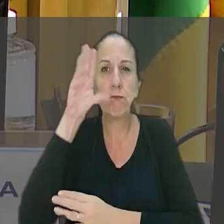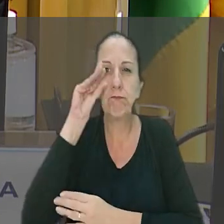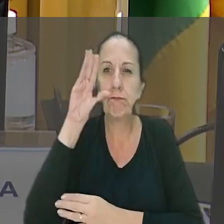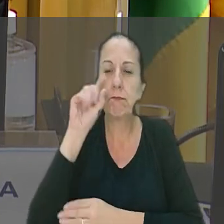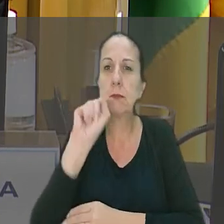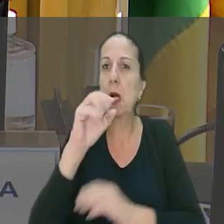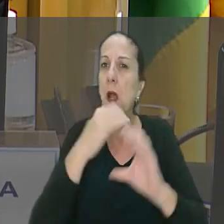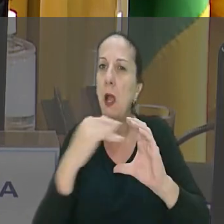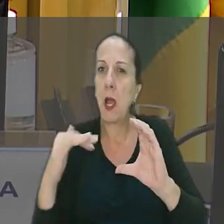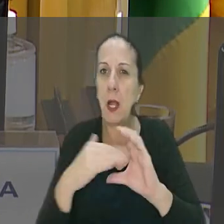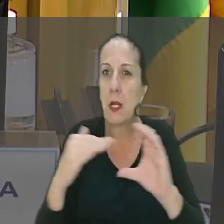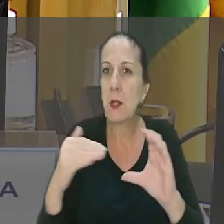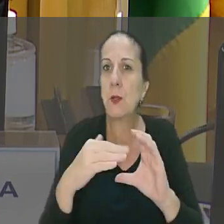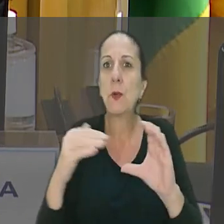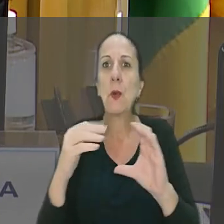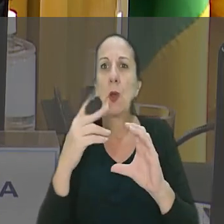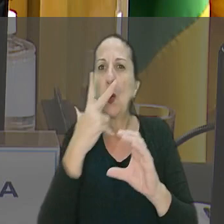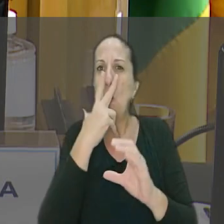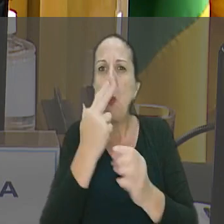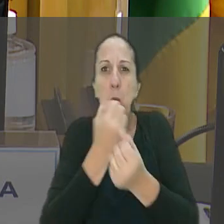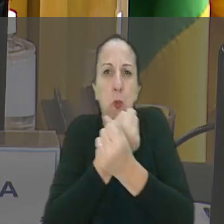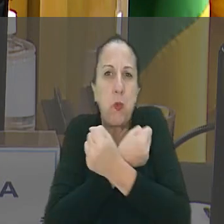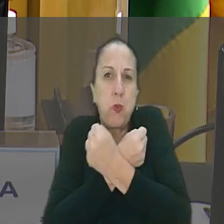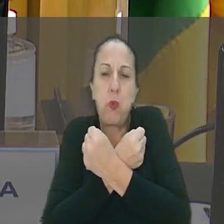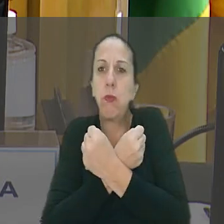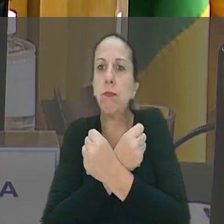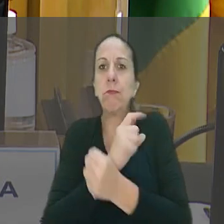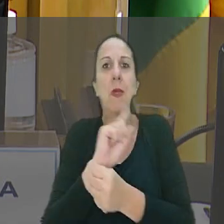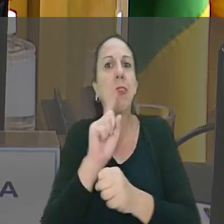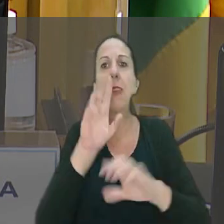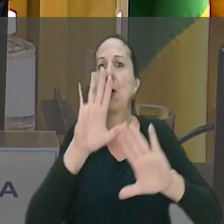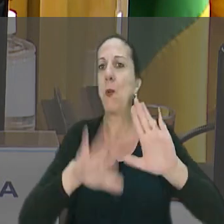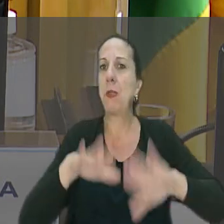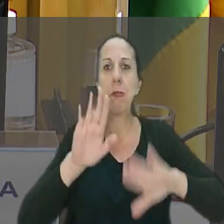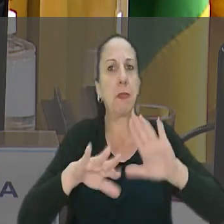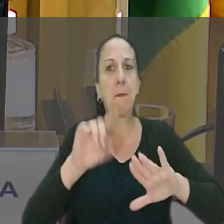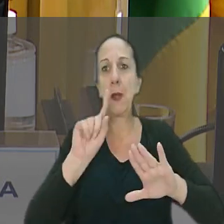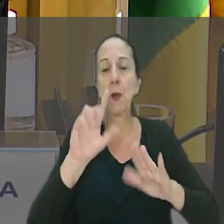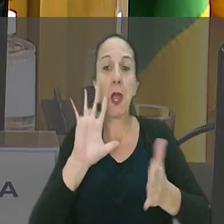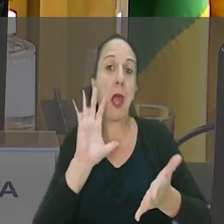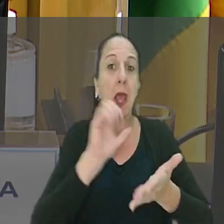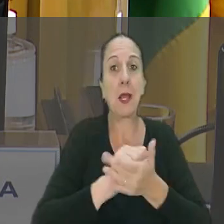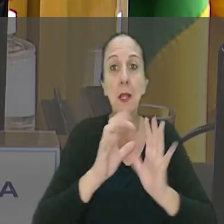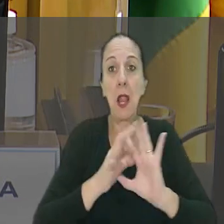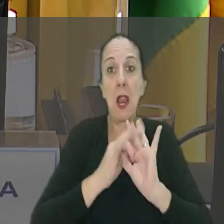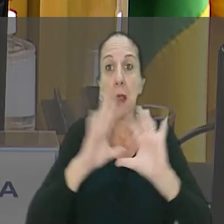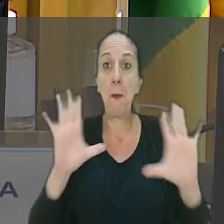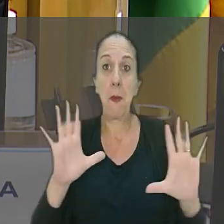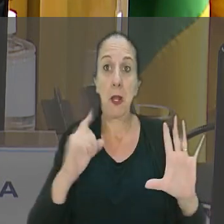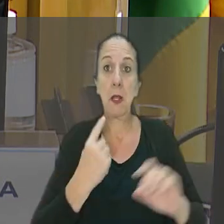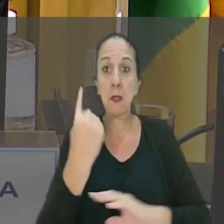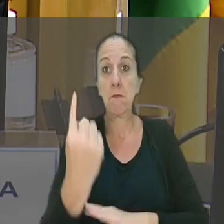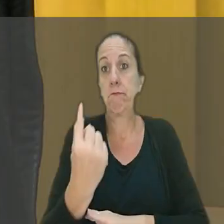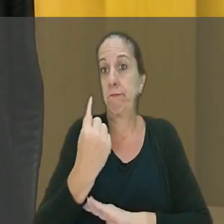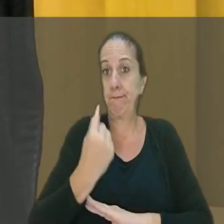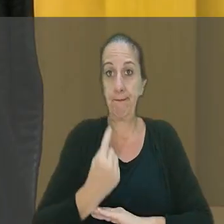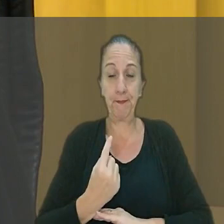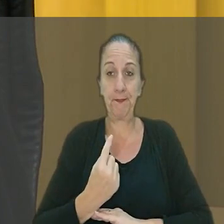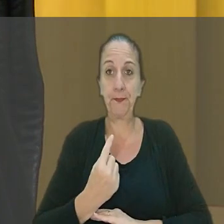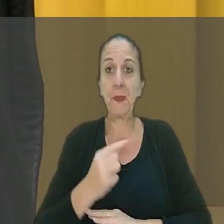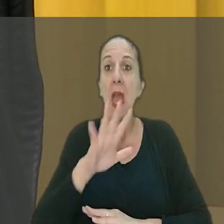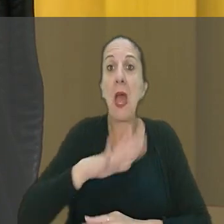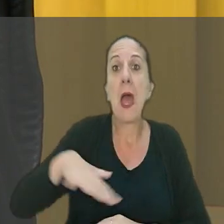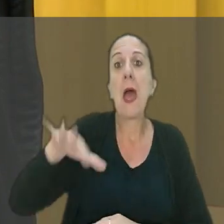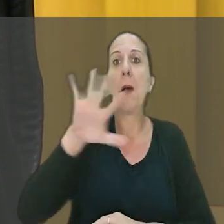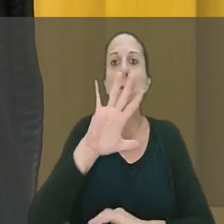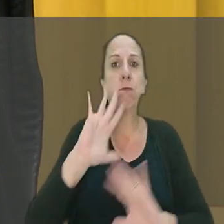que a caracterização do trabalho análogo ao de escravo não depende da restrição da liberdade de locomoção. Além